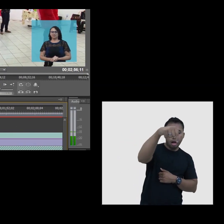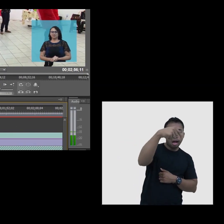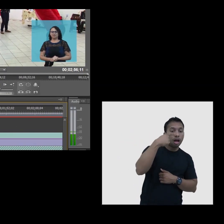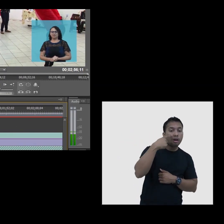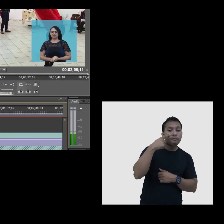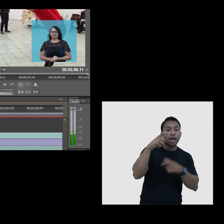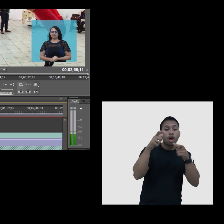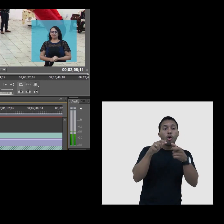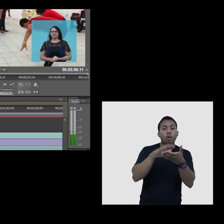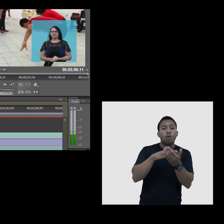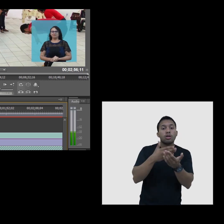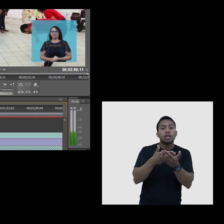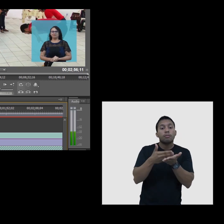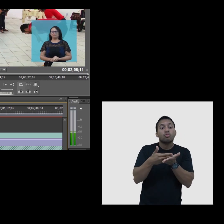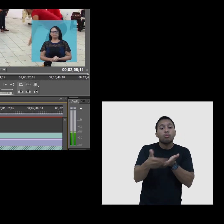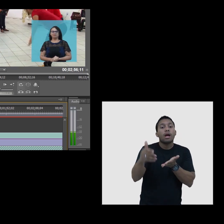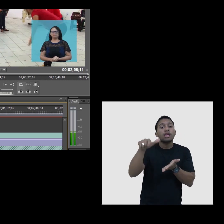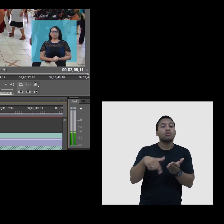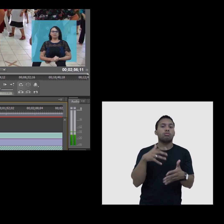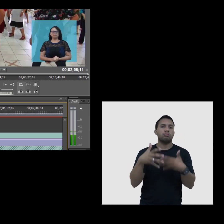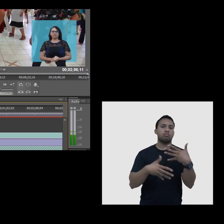novo.